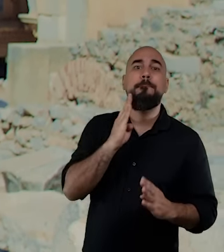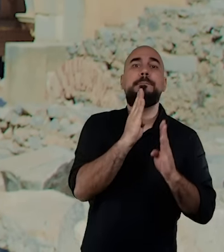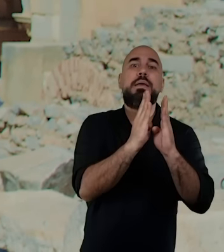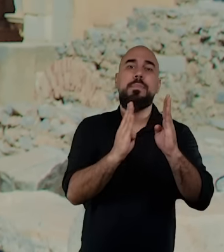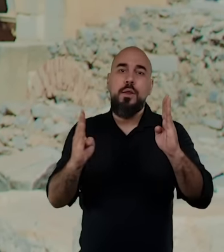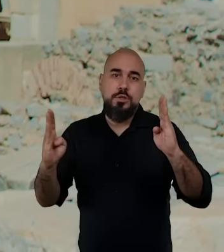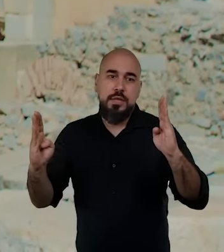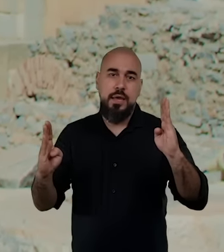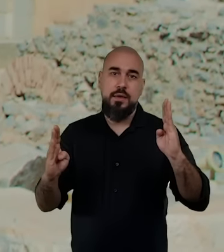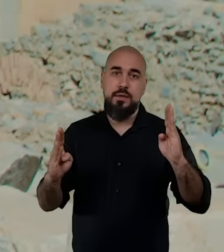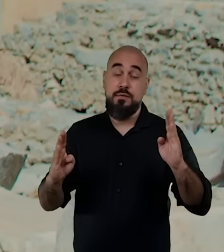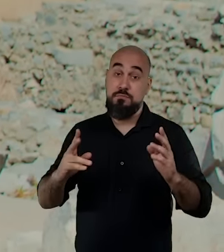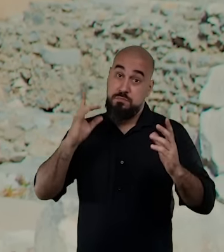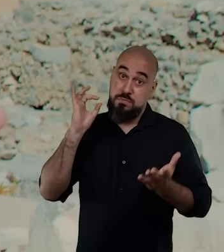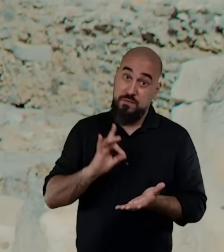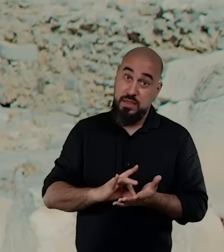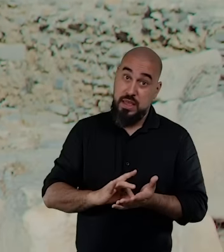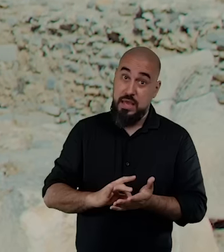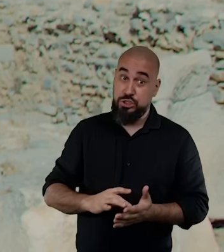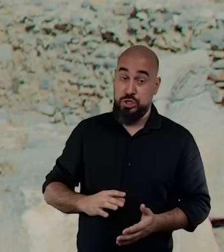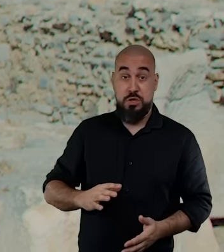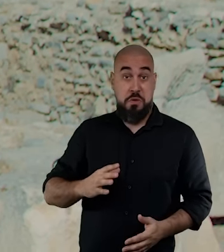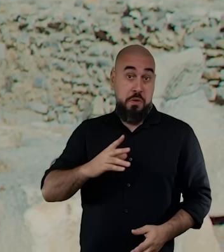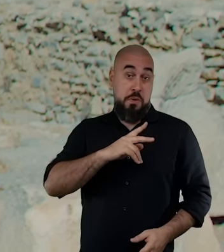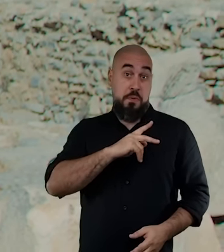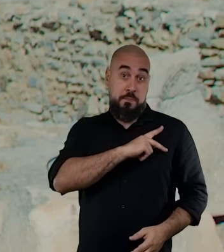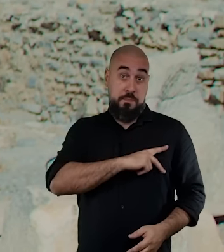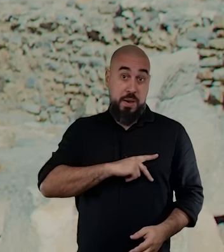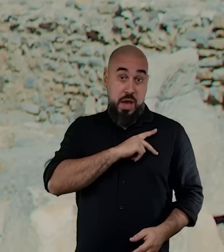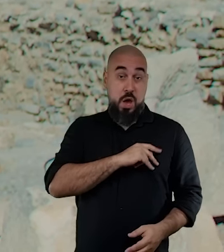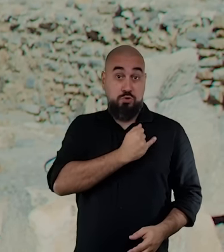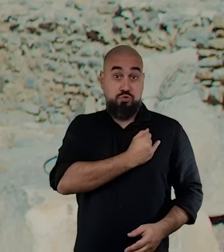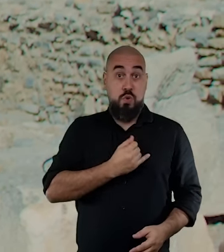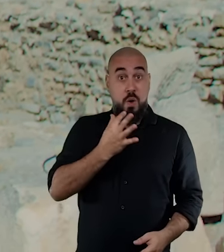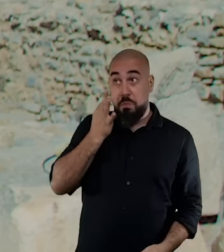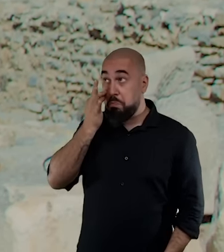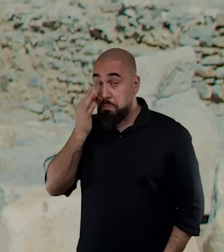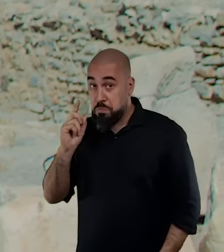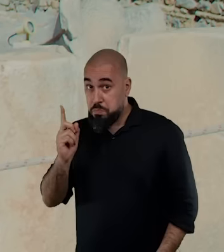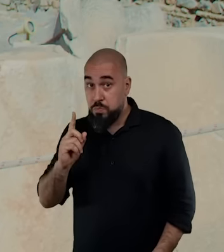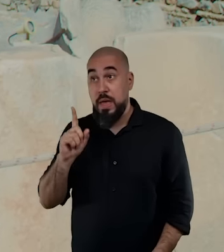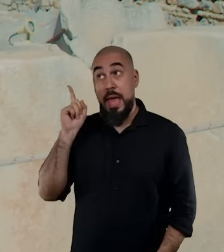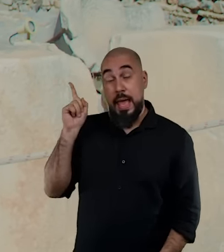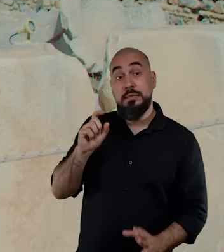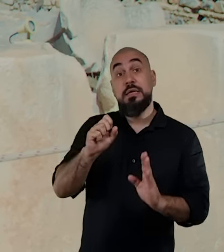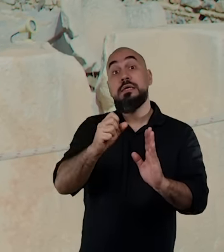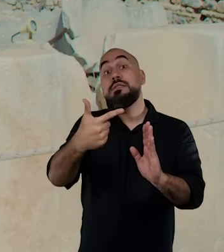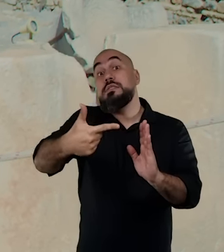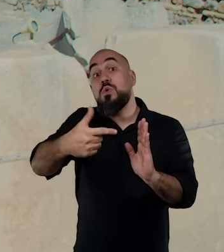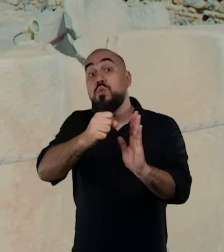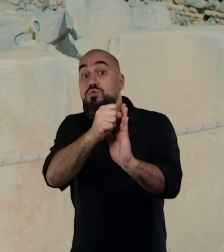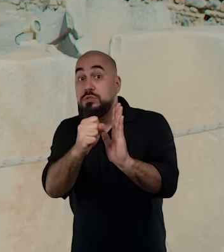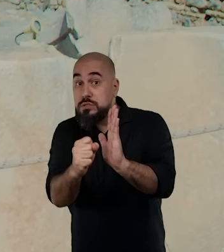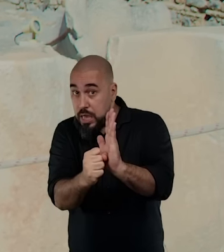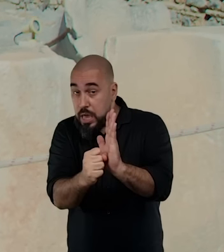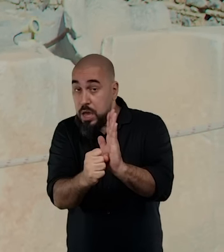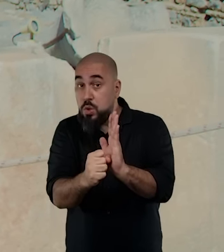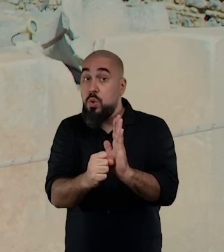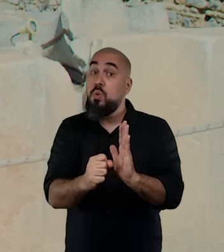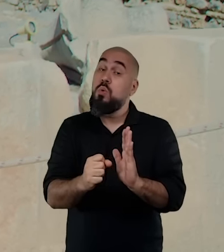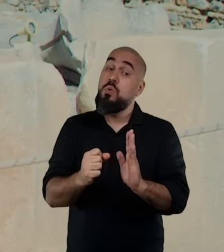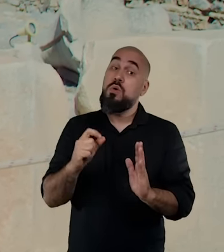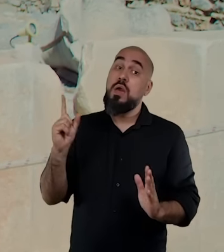Na verdade, ela é posterior à época do Novo Testamento. Essa biblioteca é do II século e ela foi construída em